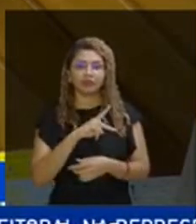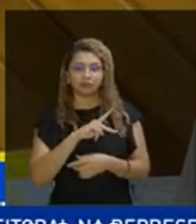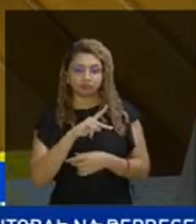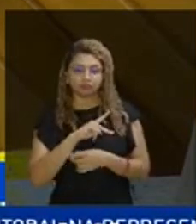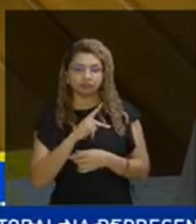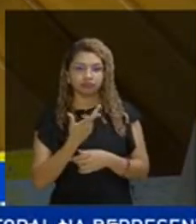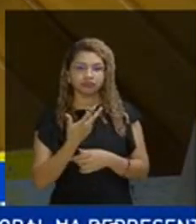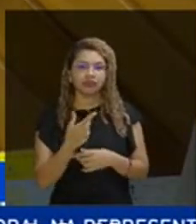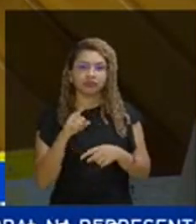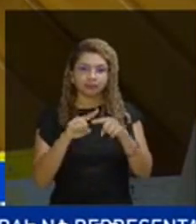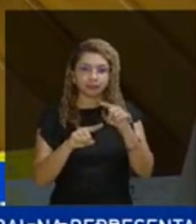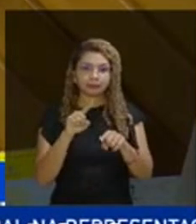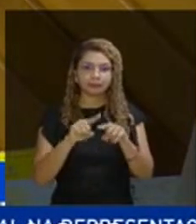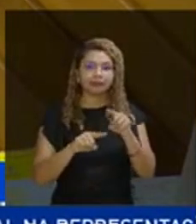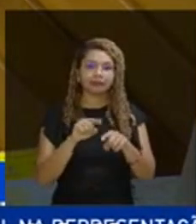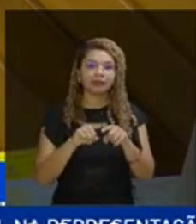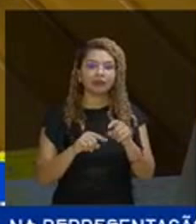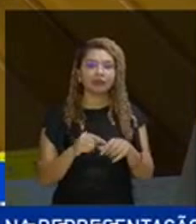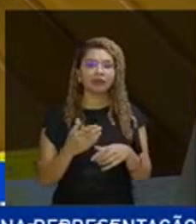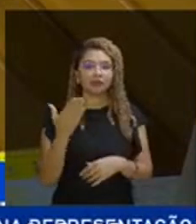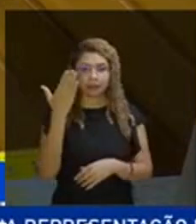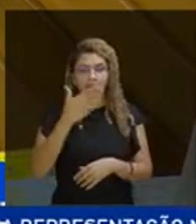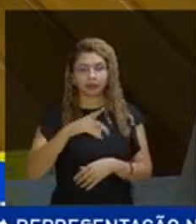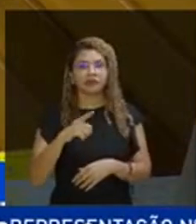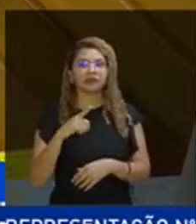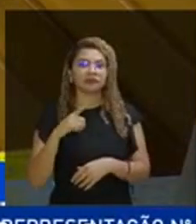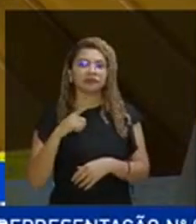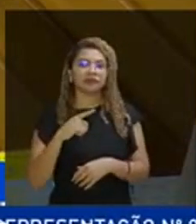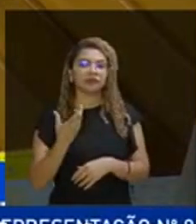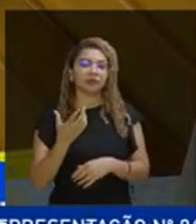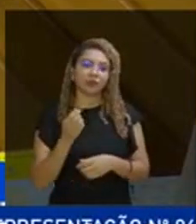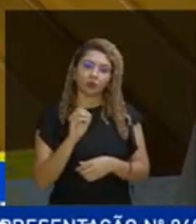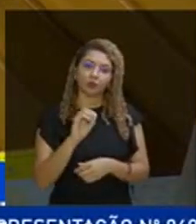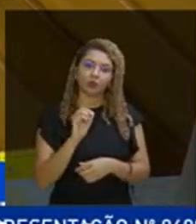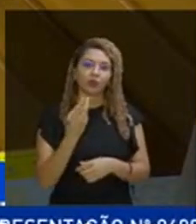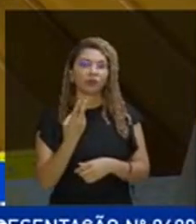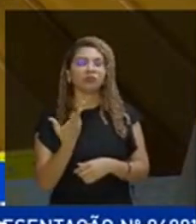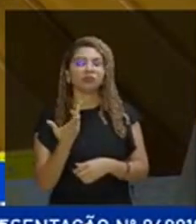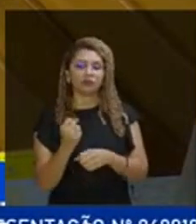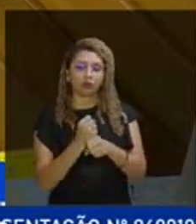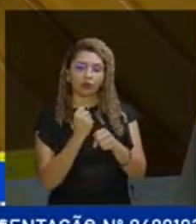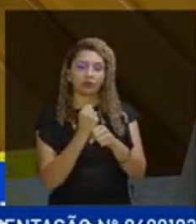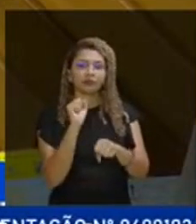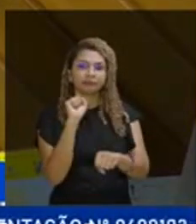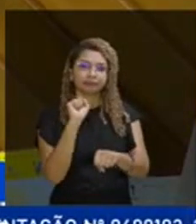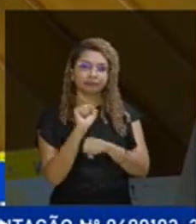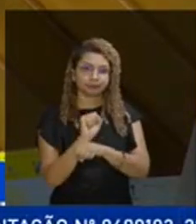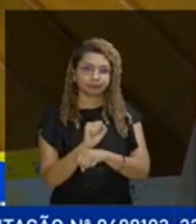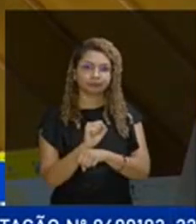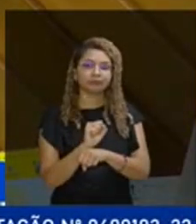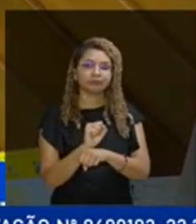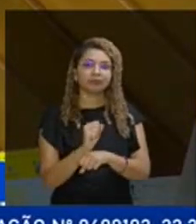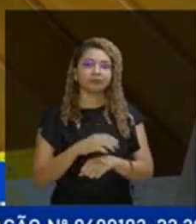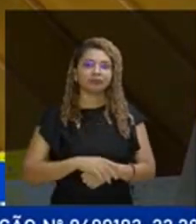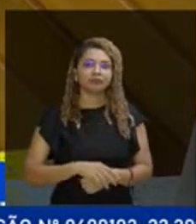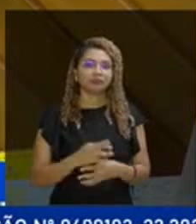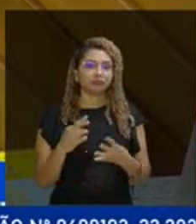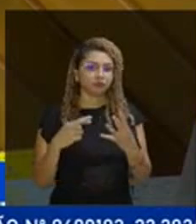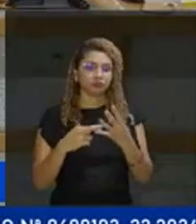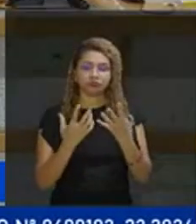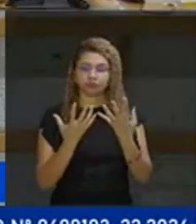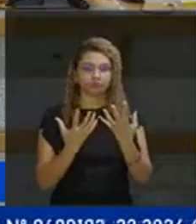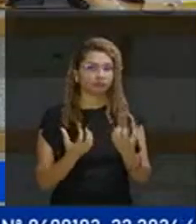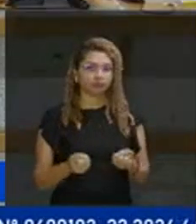qualquer indício ou elemento de prova de uso indevido ou de paralisação dos serviços. Ante o exposto, voto pelo não provimento do recurso. É como